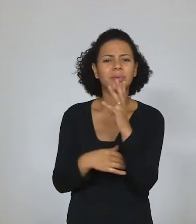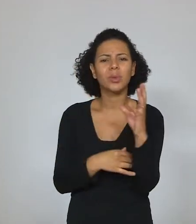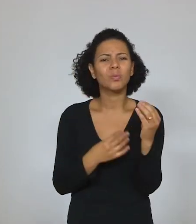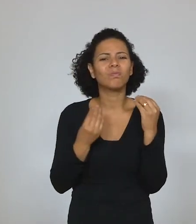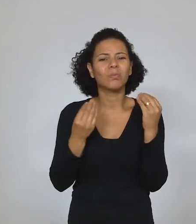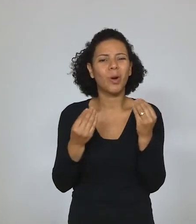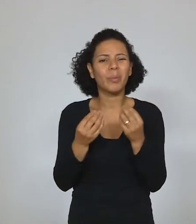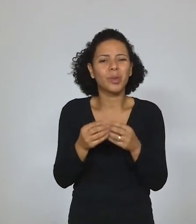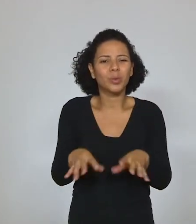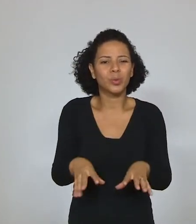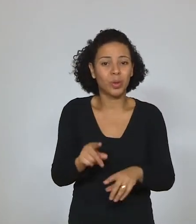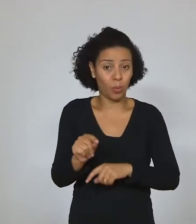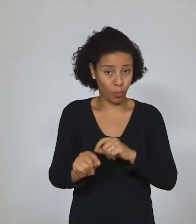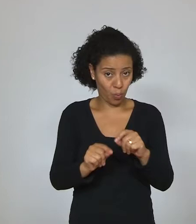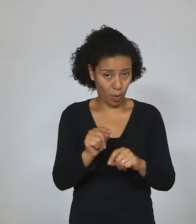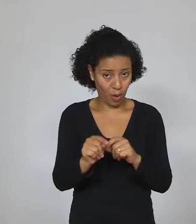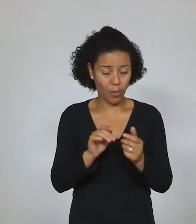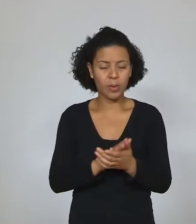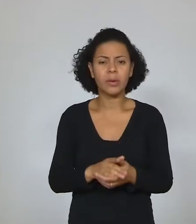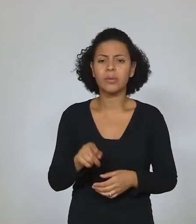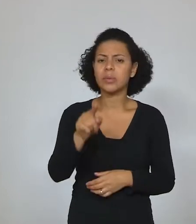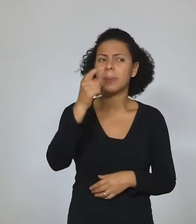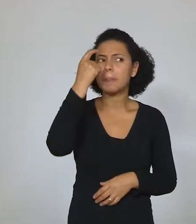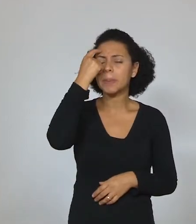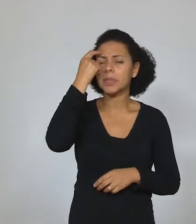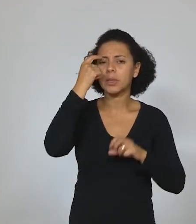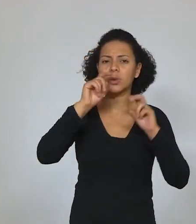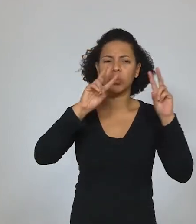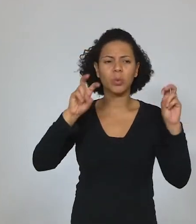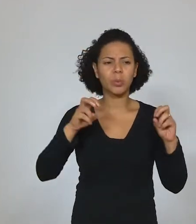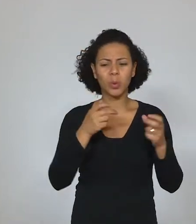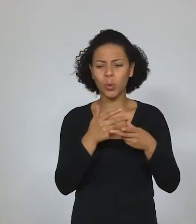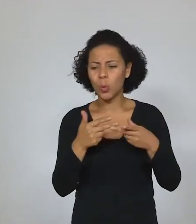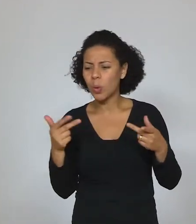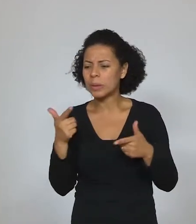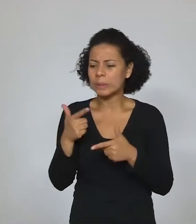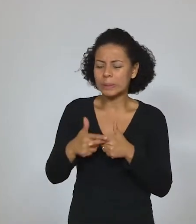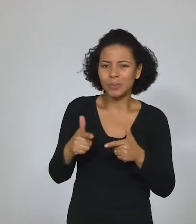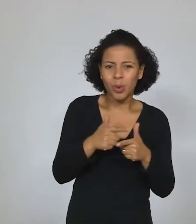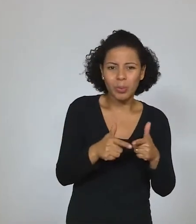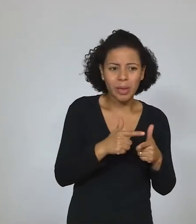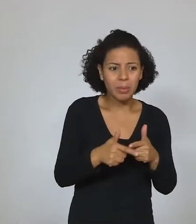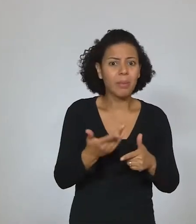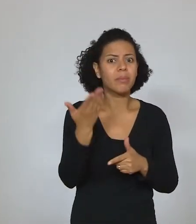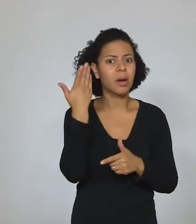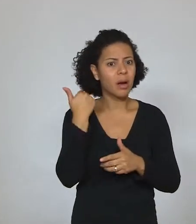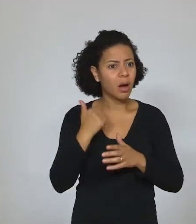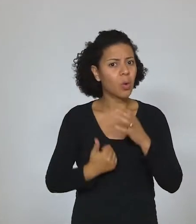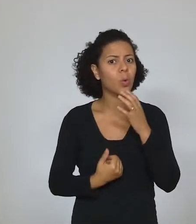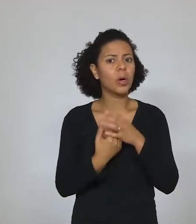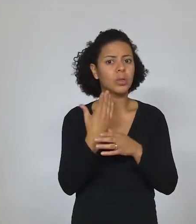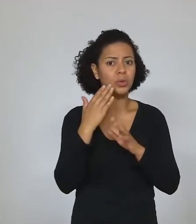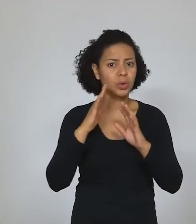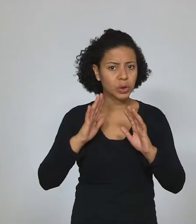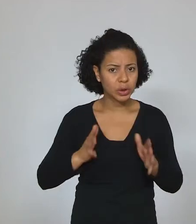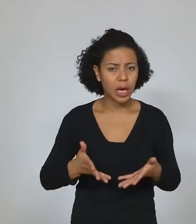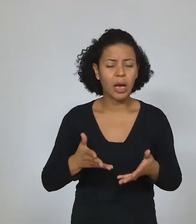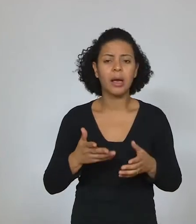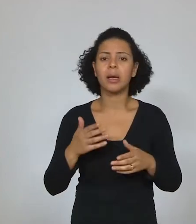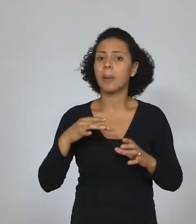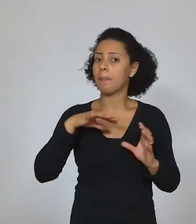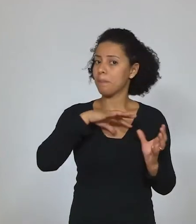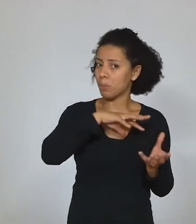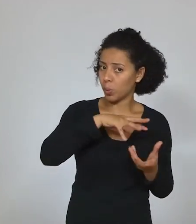pensar em quais outros desastres ambientais e eventos semelhantes você conhece que já aconteceram no mundo,